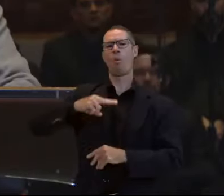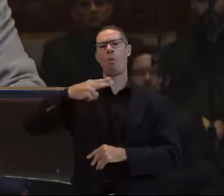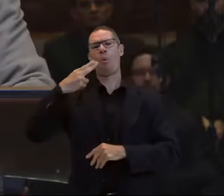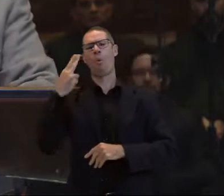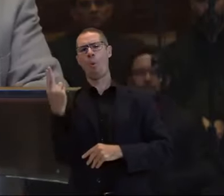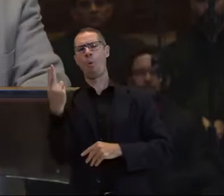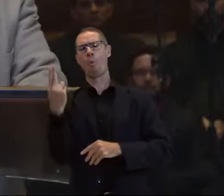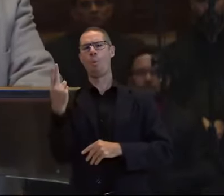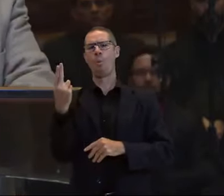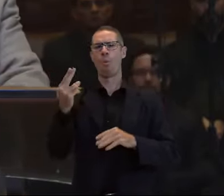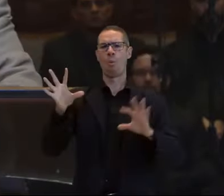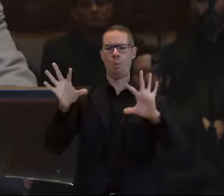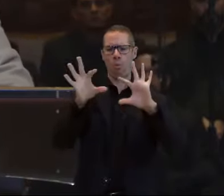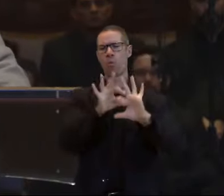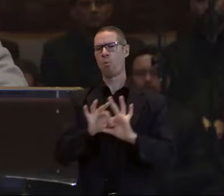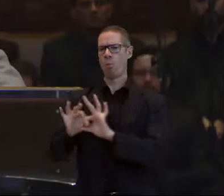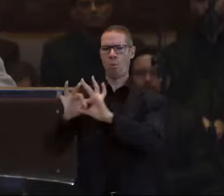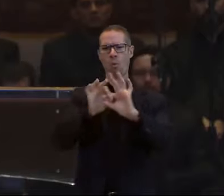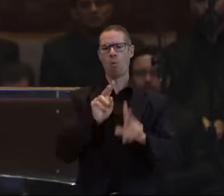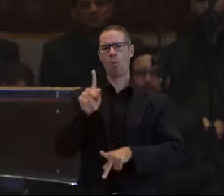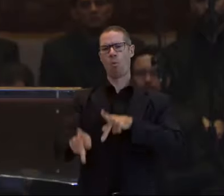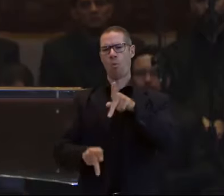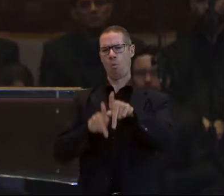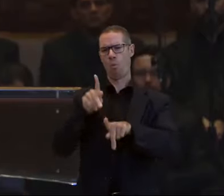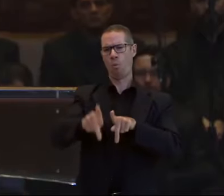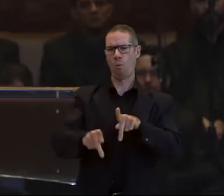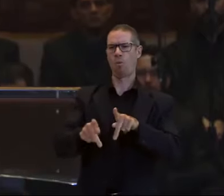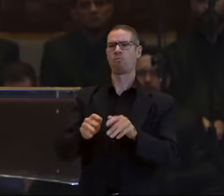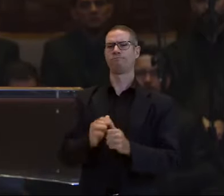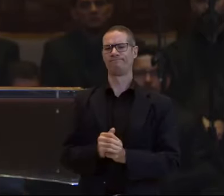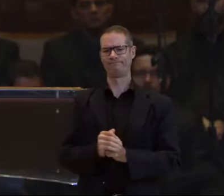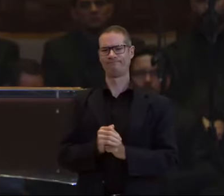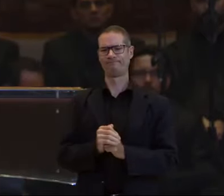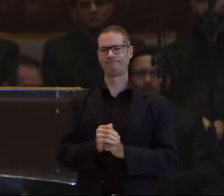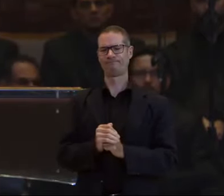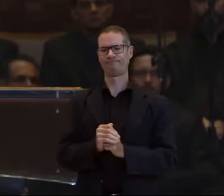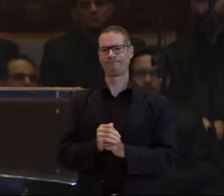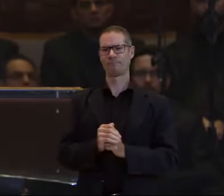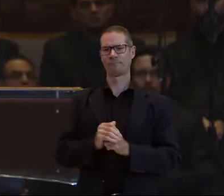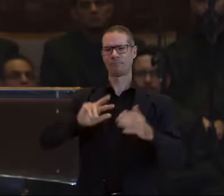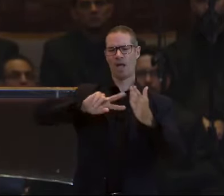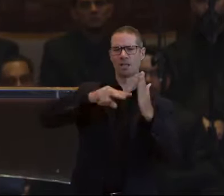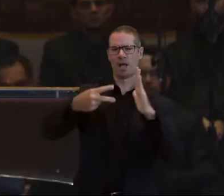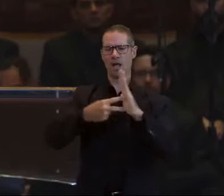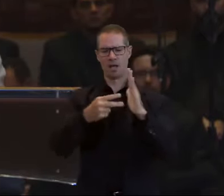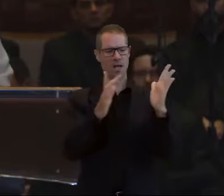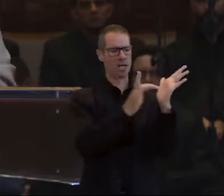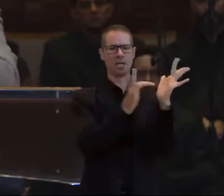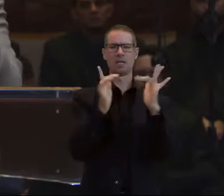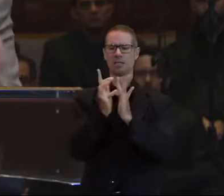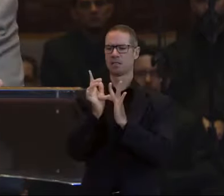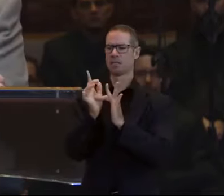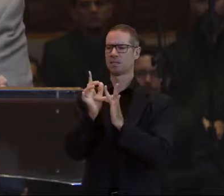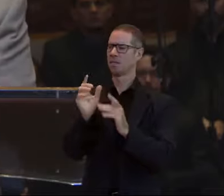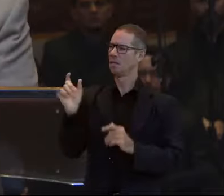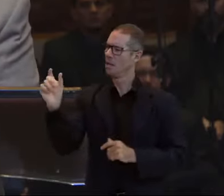a congregação do seu povo. E é nesse sentido que Jesus se apropria